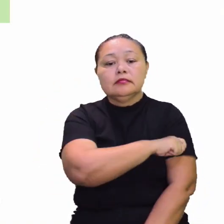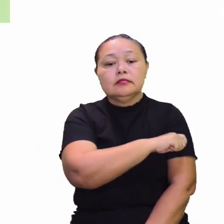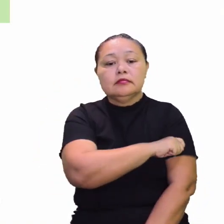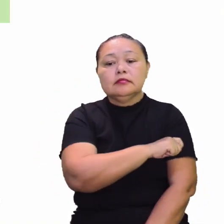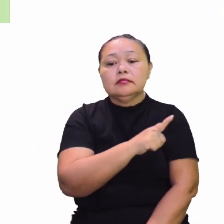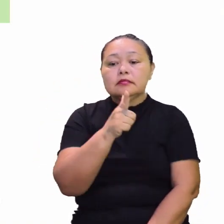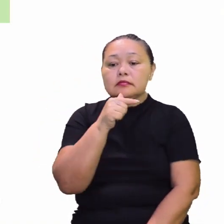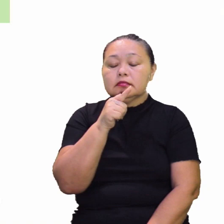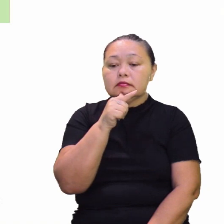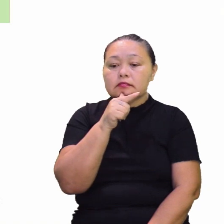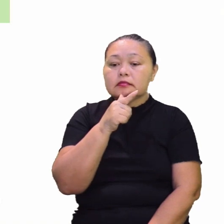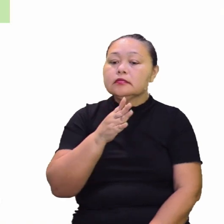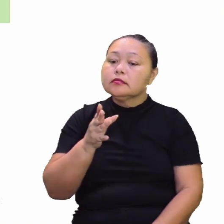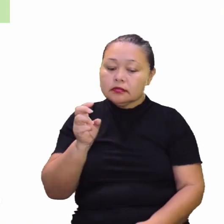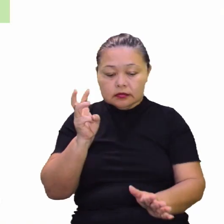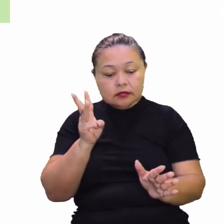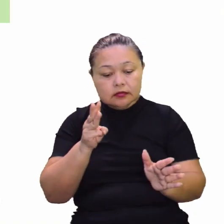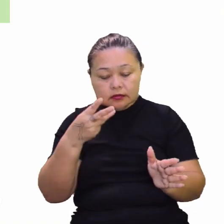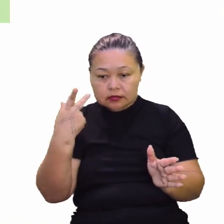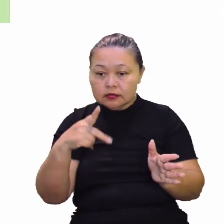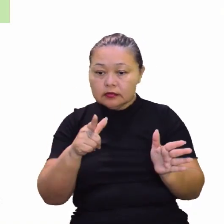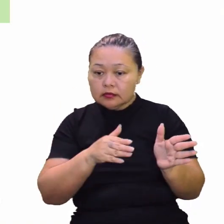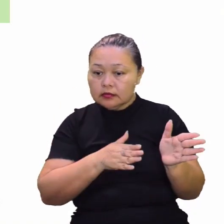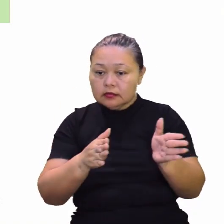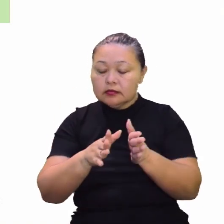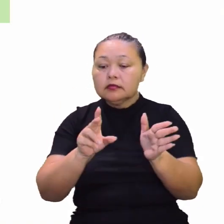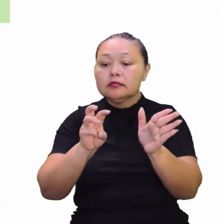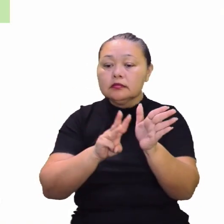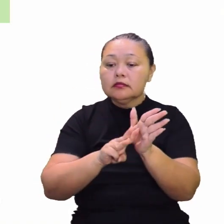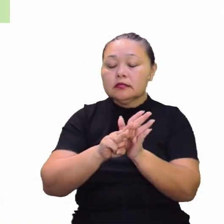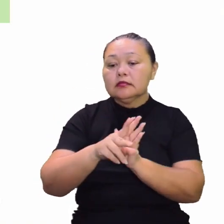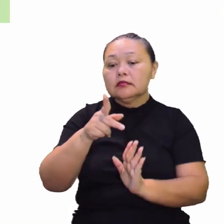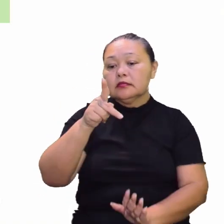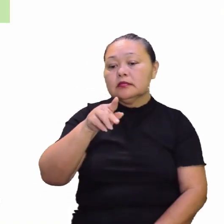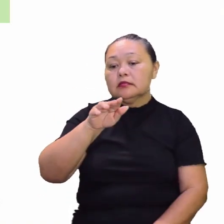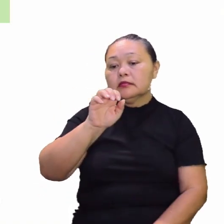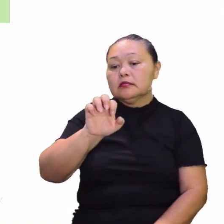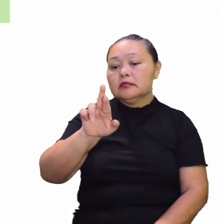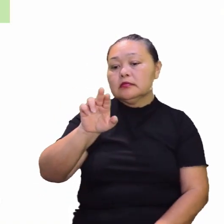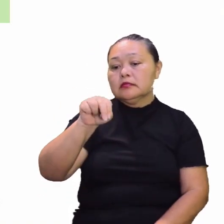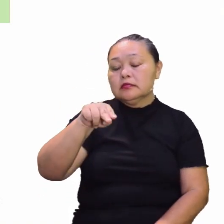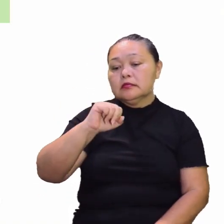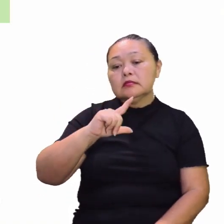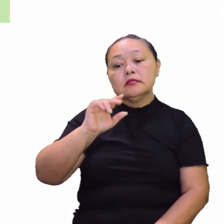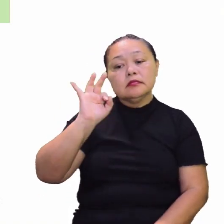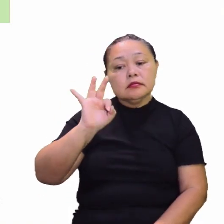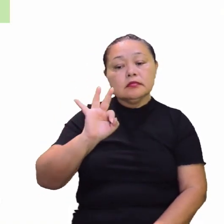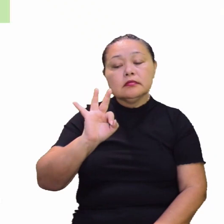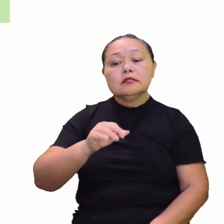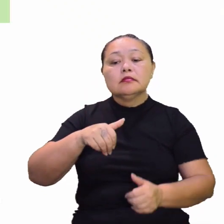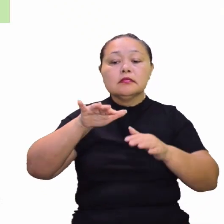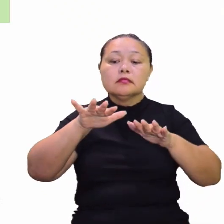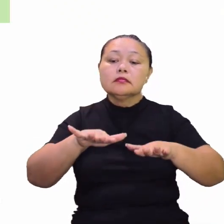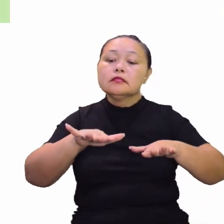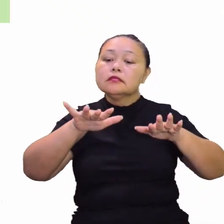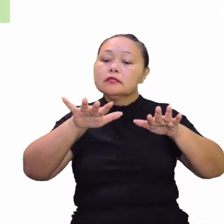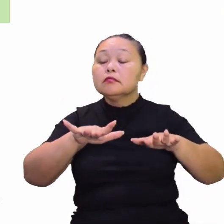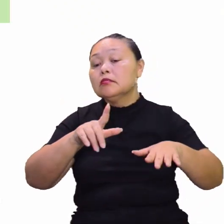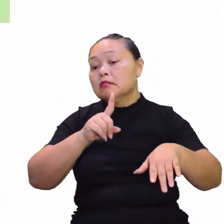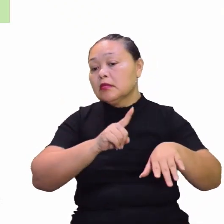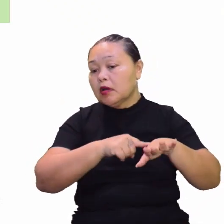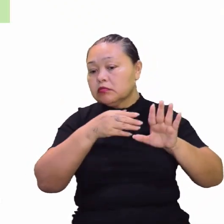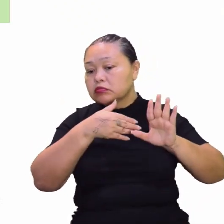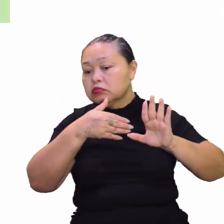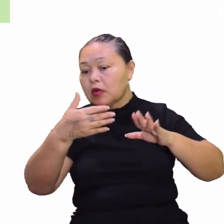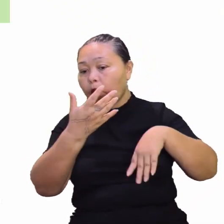que as águas do Rio Madeira são perenes. Exato. Não seca nem no tempo da seca. Muito bem. E